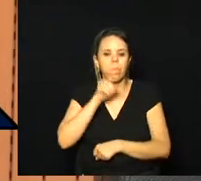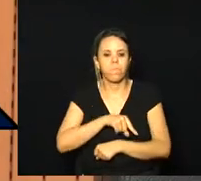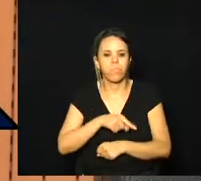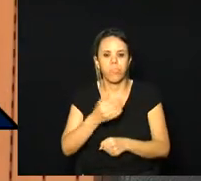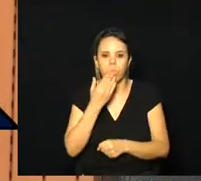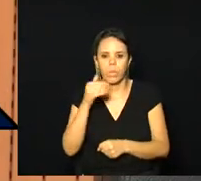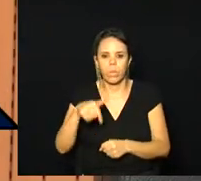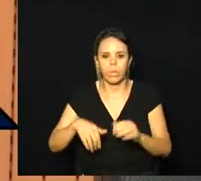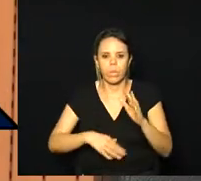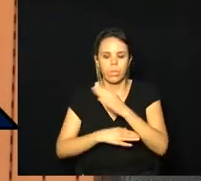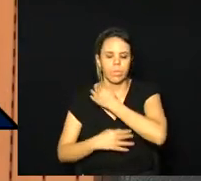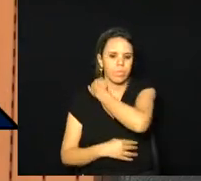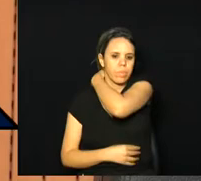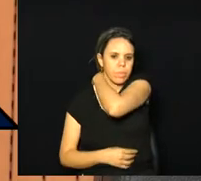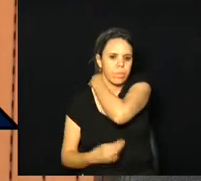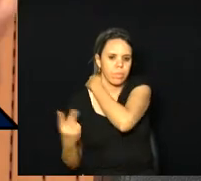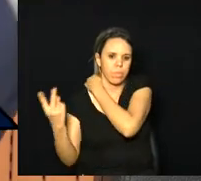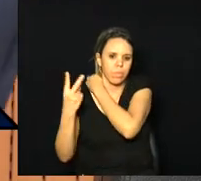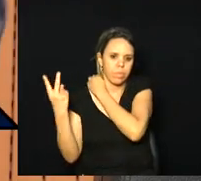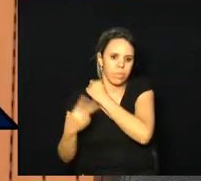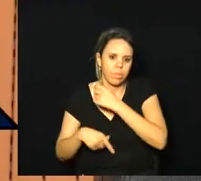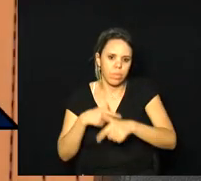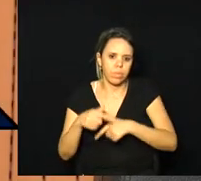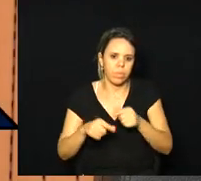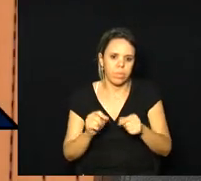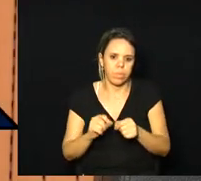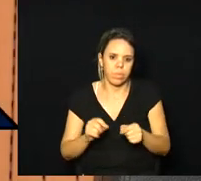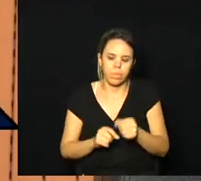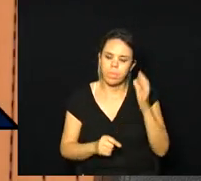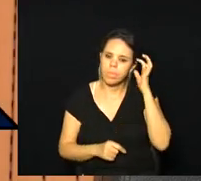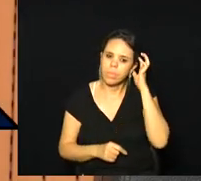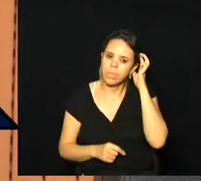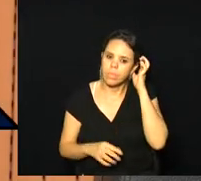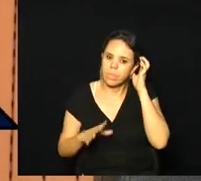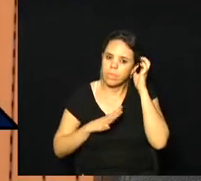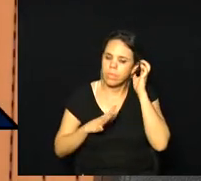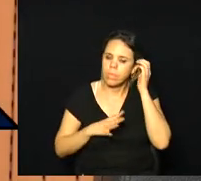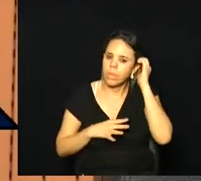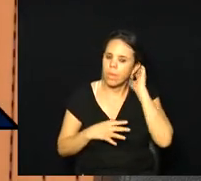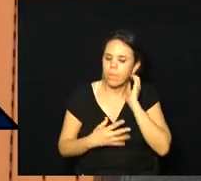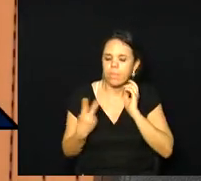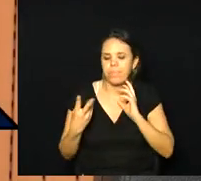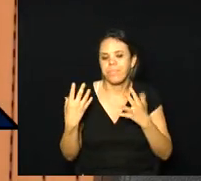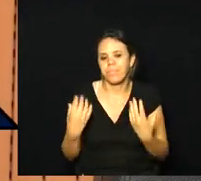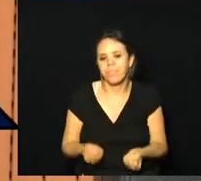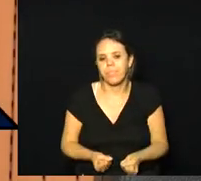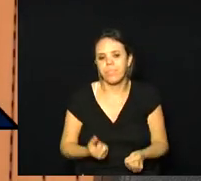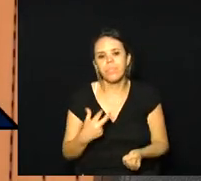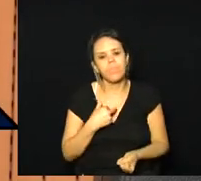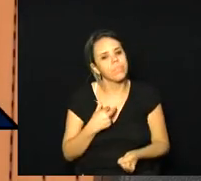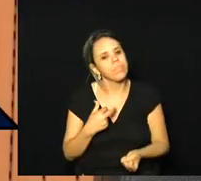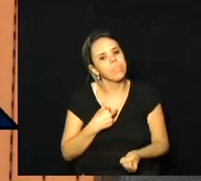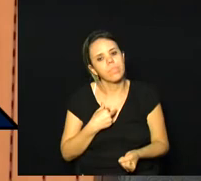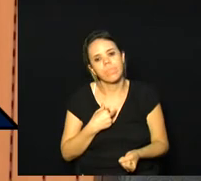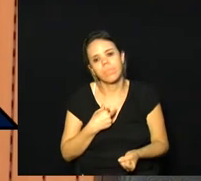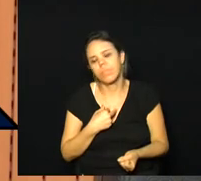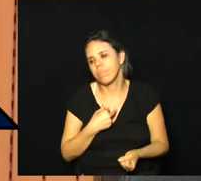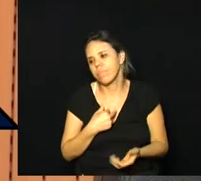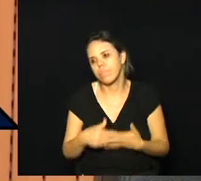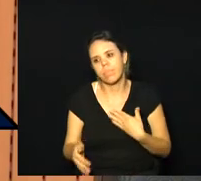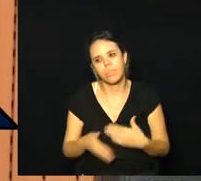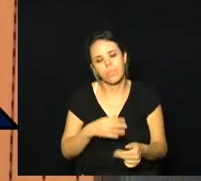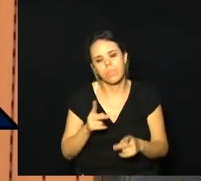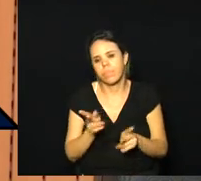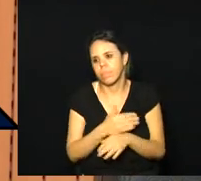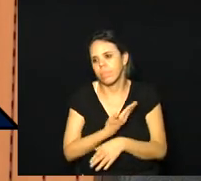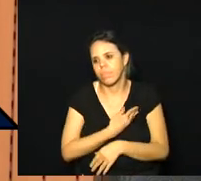aqui para a Câmara reconhecer o trabalho que eles fazem na cidade. E para a gente reconhecer, não pode ser apenas